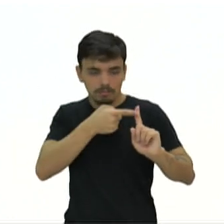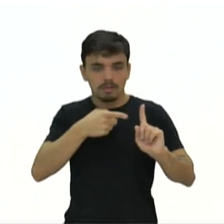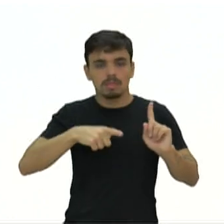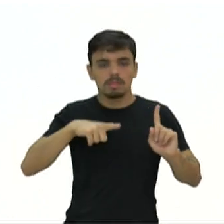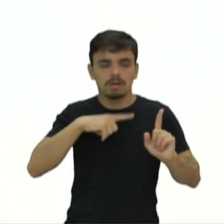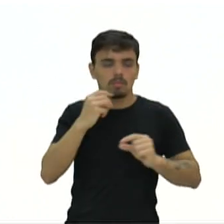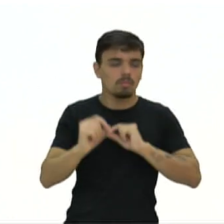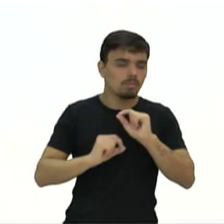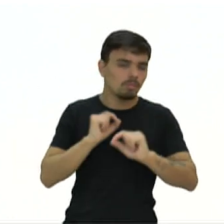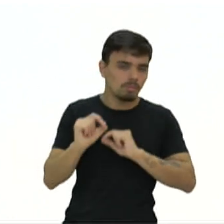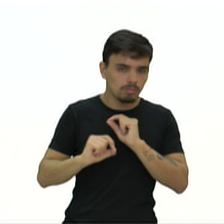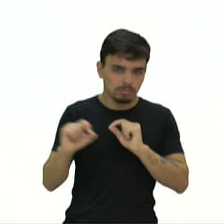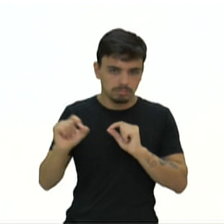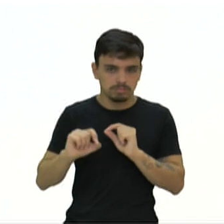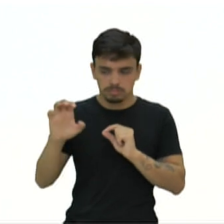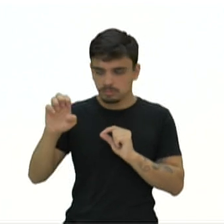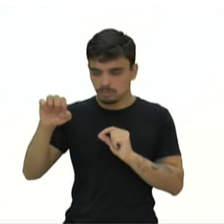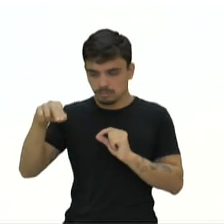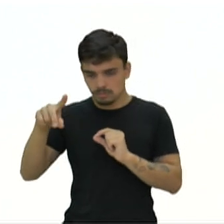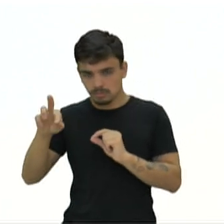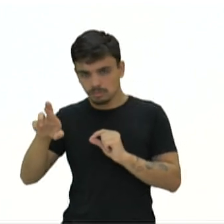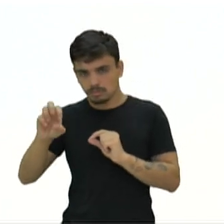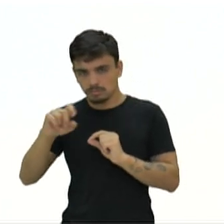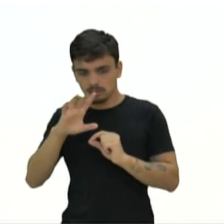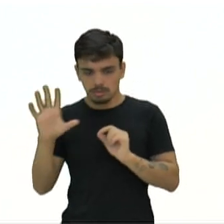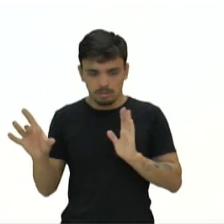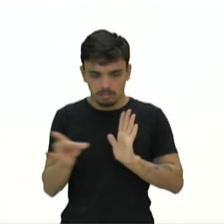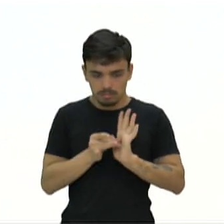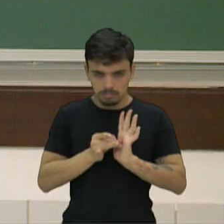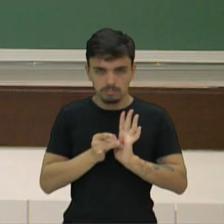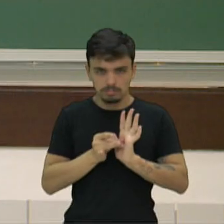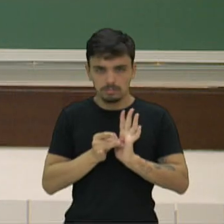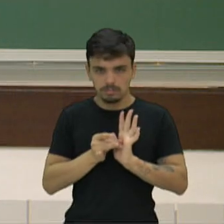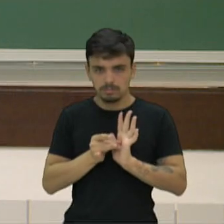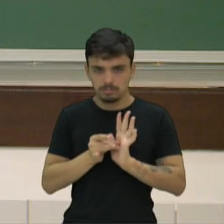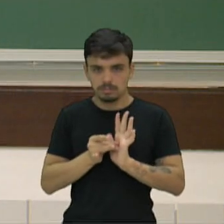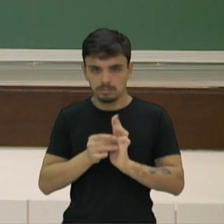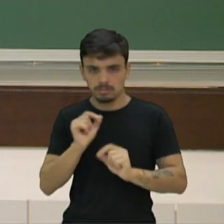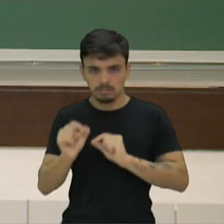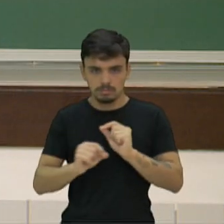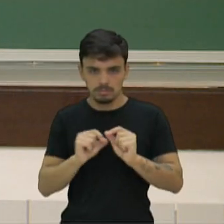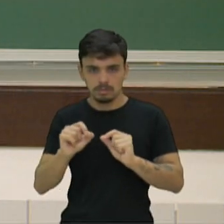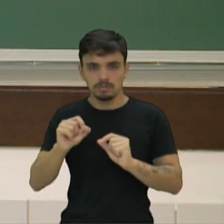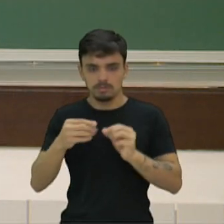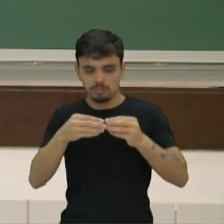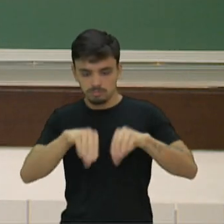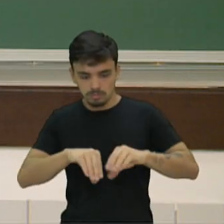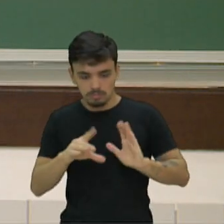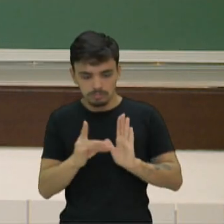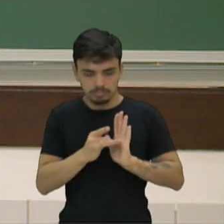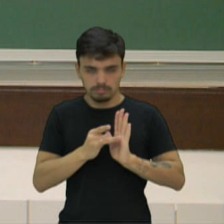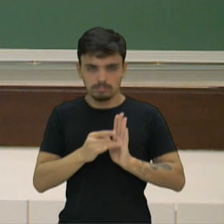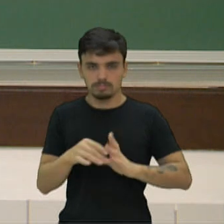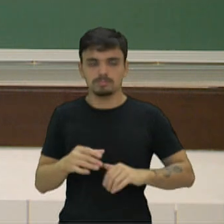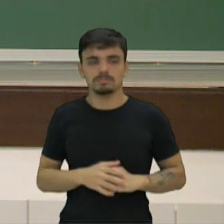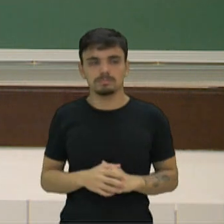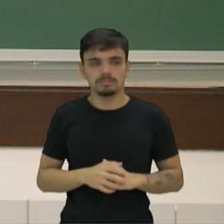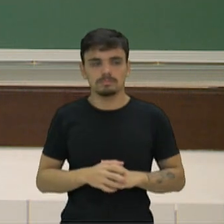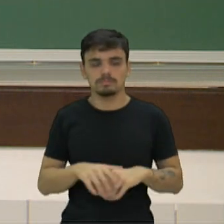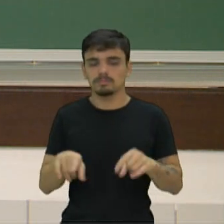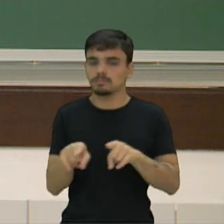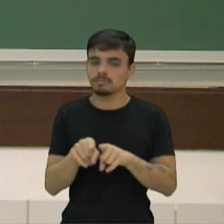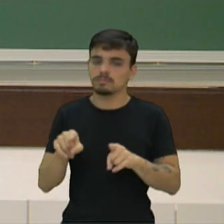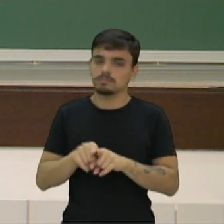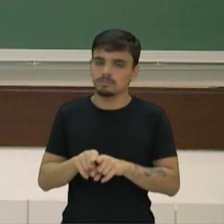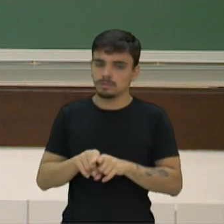gravidez, esse endométrio está pronto ali, né, para fixar já o zigoto e tal. Ou caso